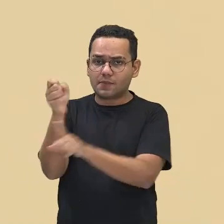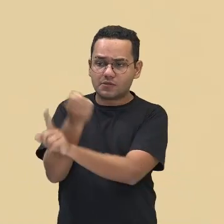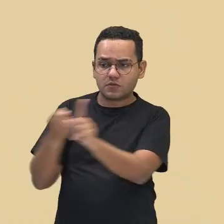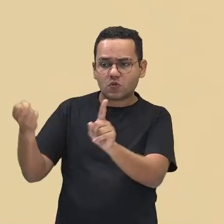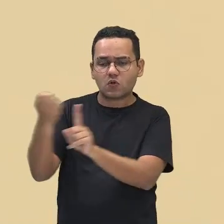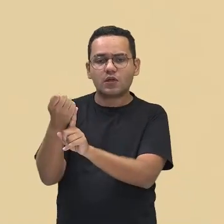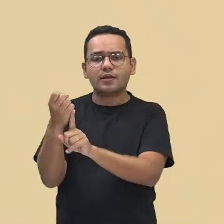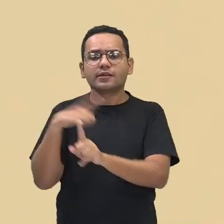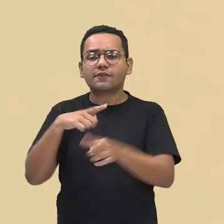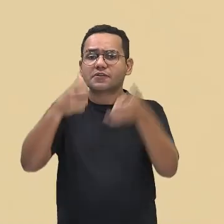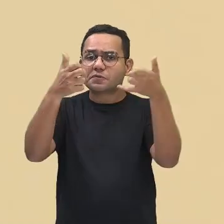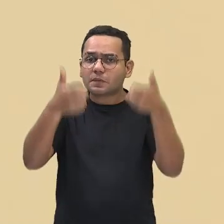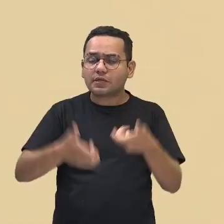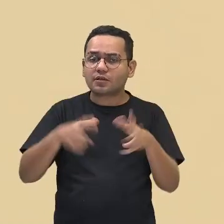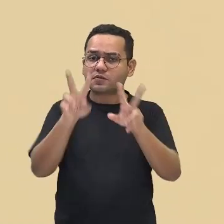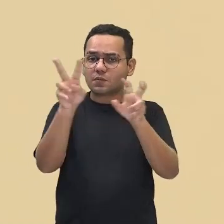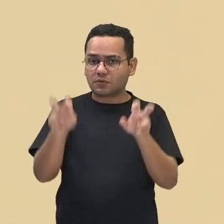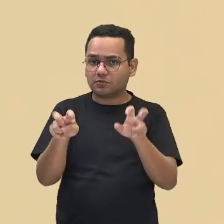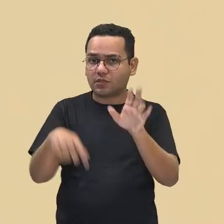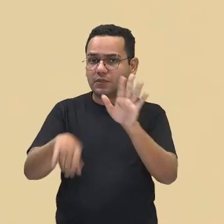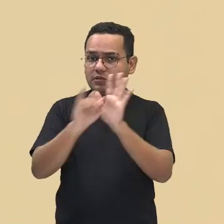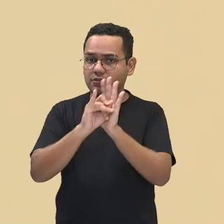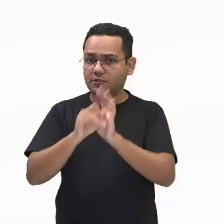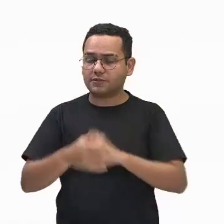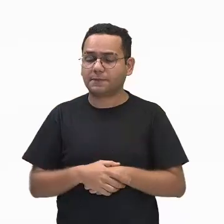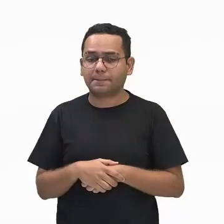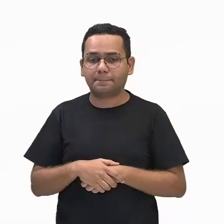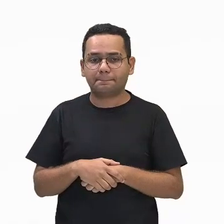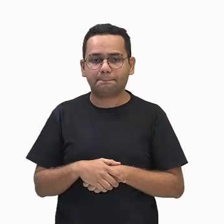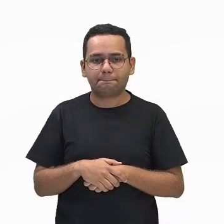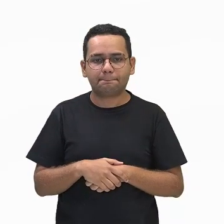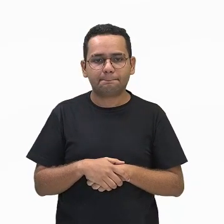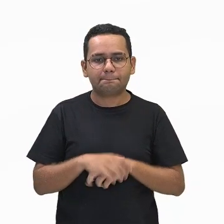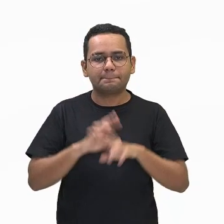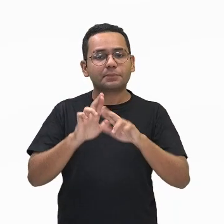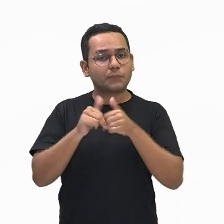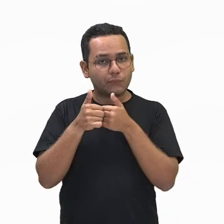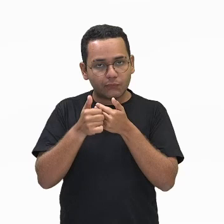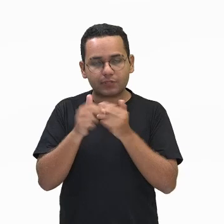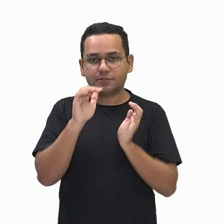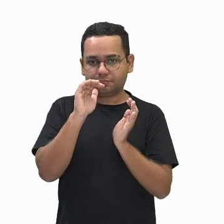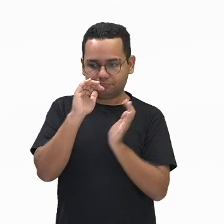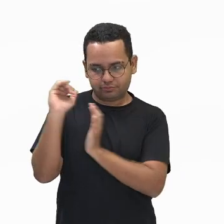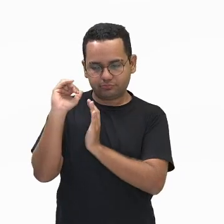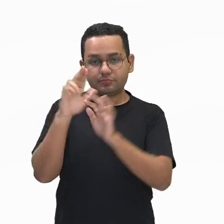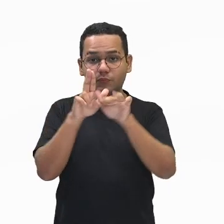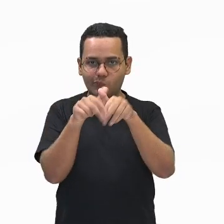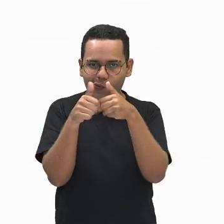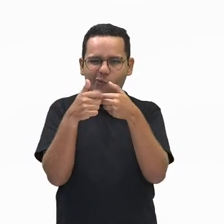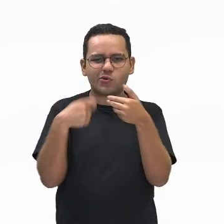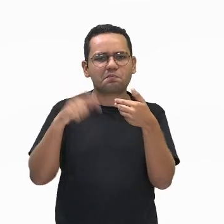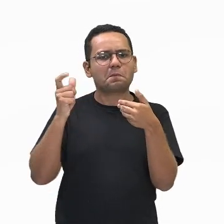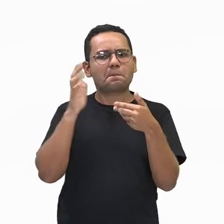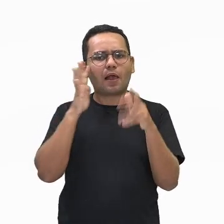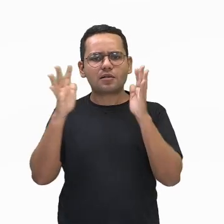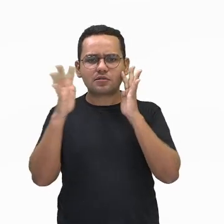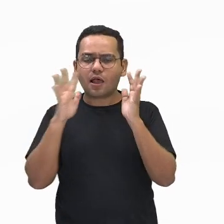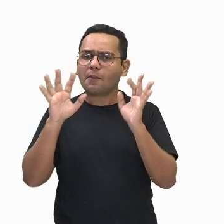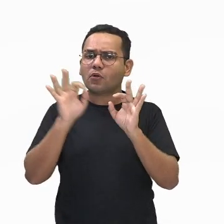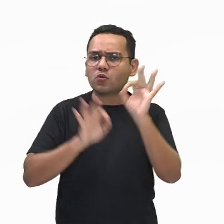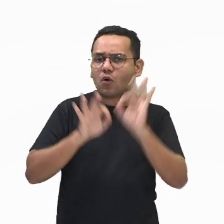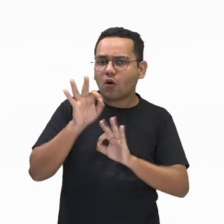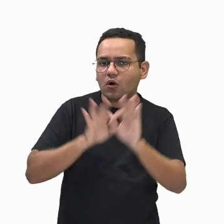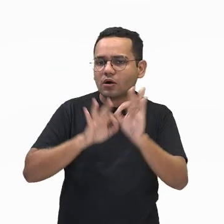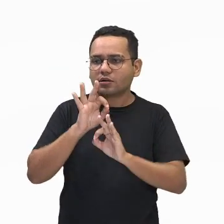da identidade. Então, para pensarmos sobre a construção da nossa identidade,